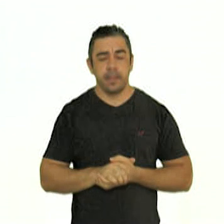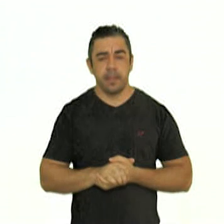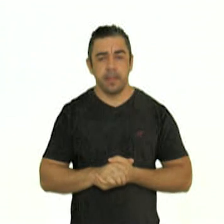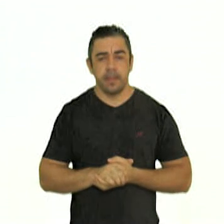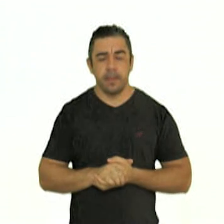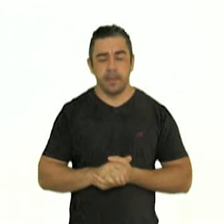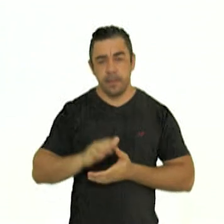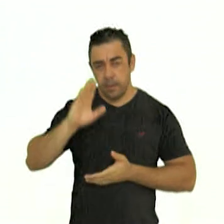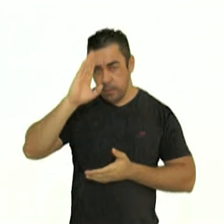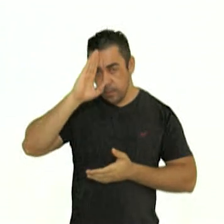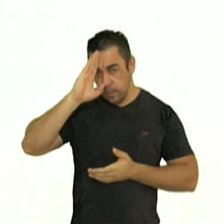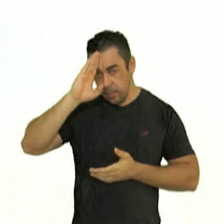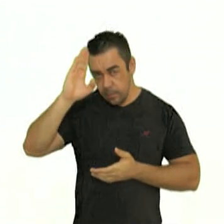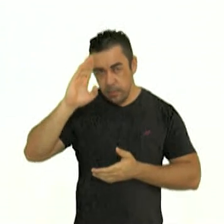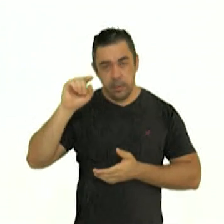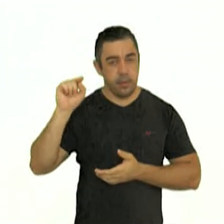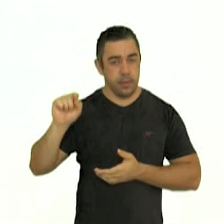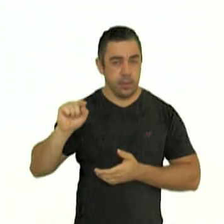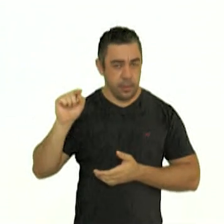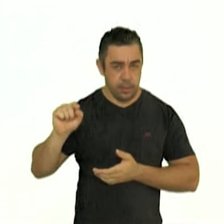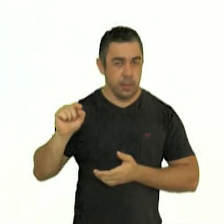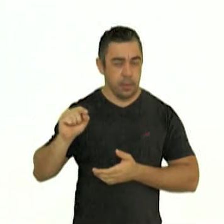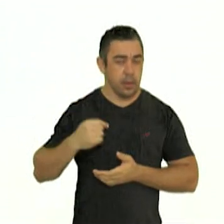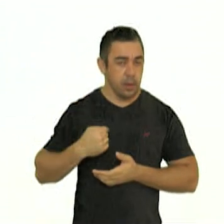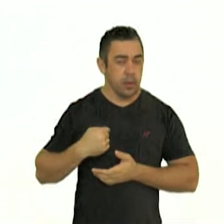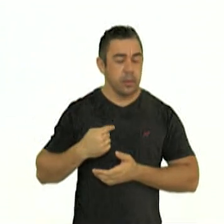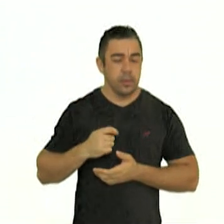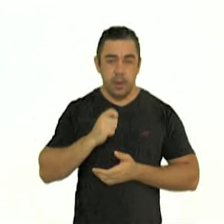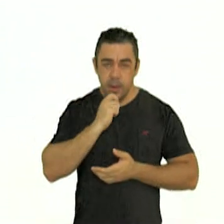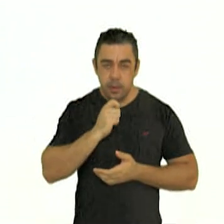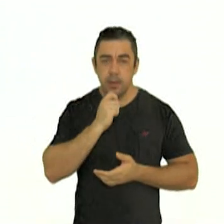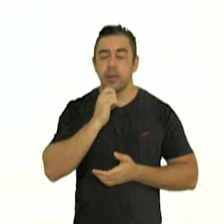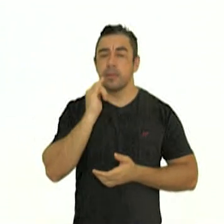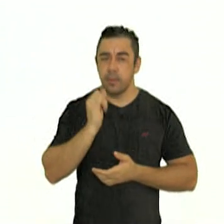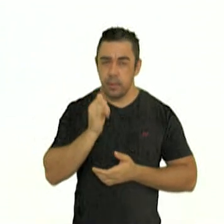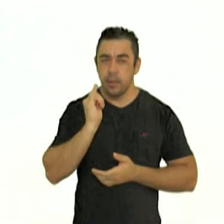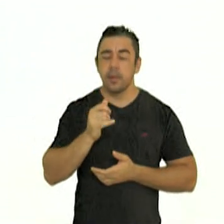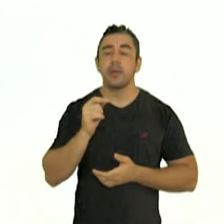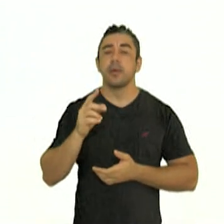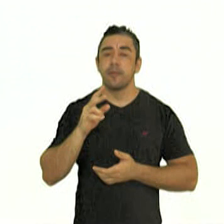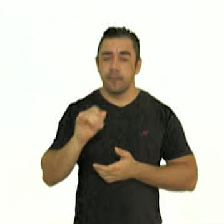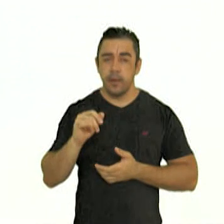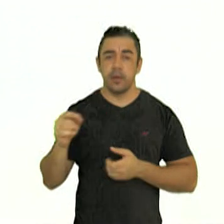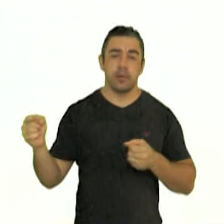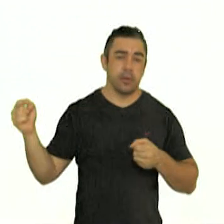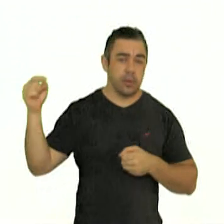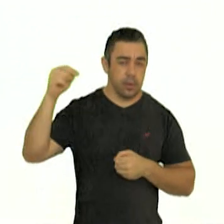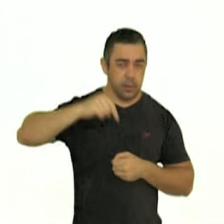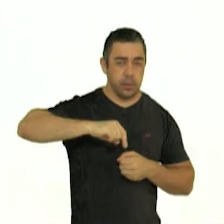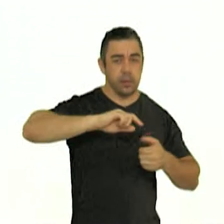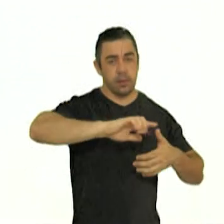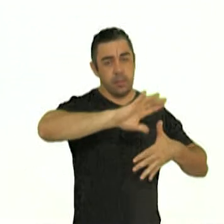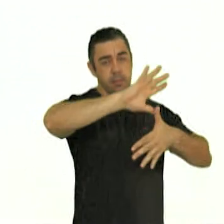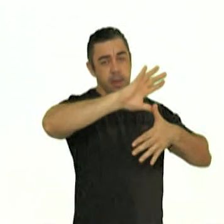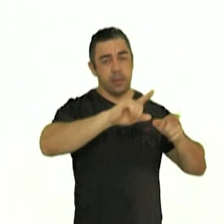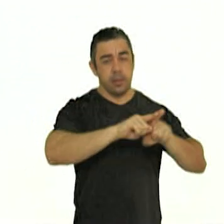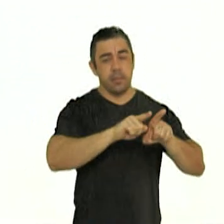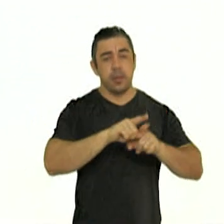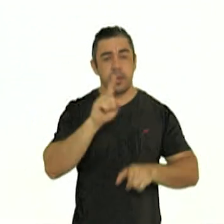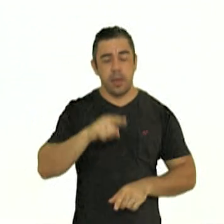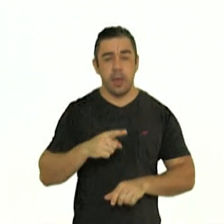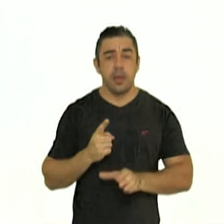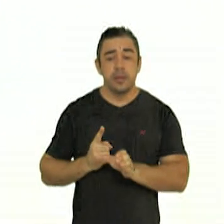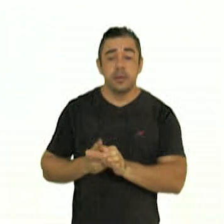O principal carro-chefe, né, eu vou insistir nisso com vocês, isso vai chegar no nosso continente em breve, que é a busca pelas